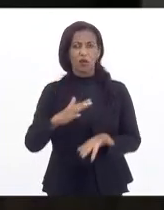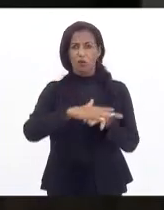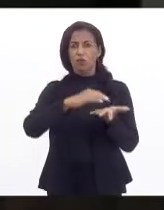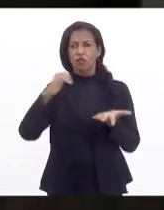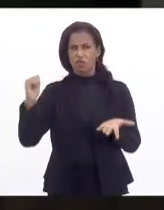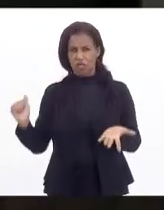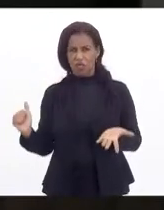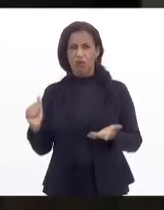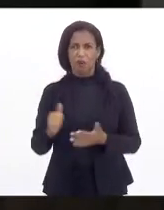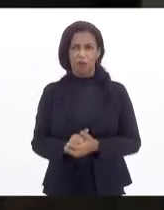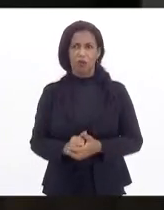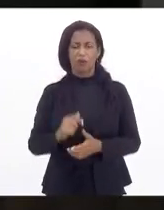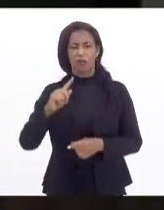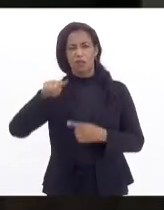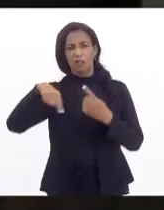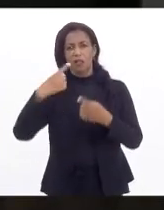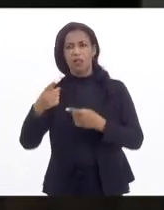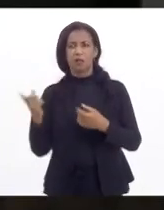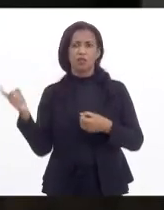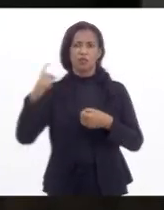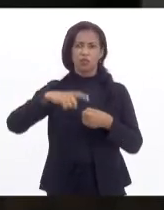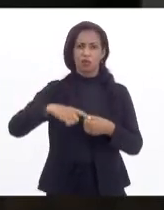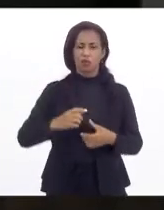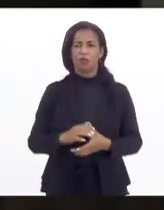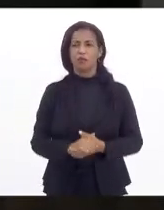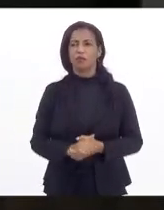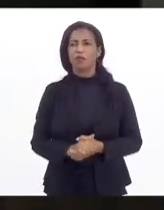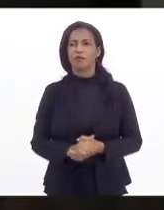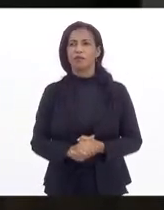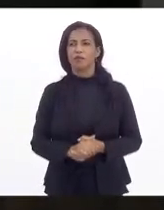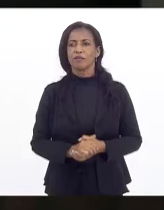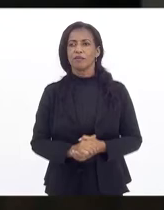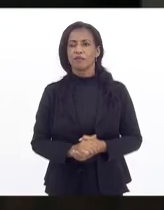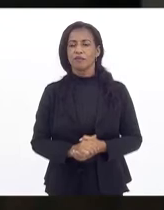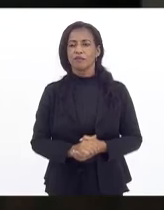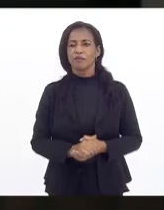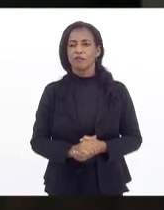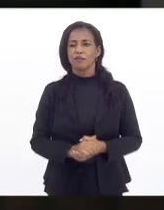a gente, na segunda discussão, aprofundamos. Ok?